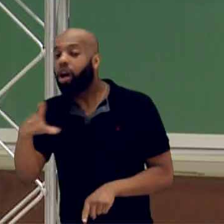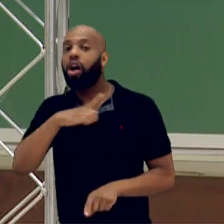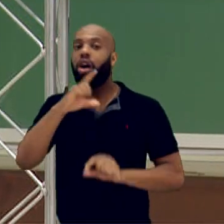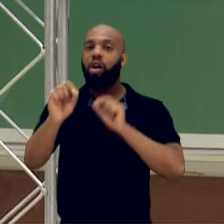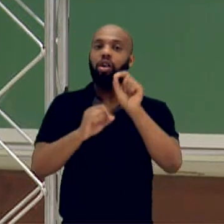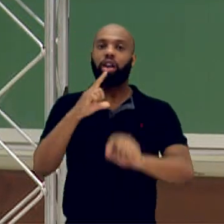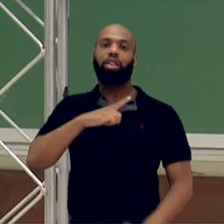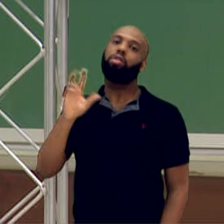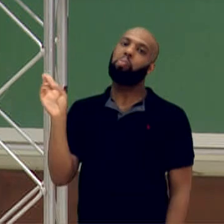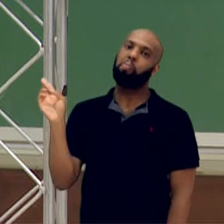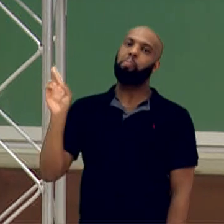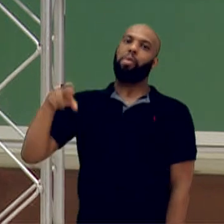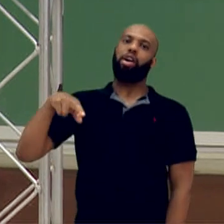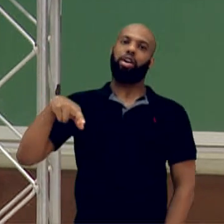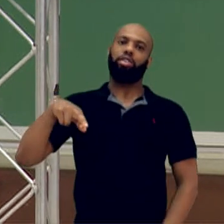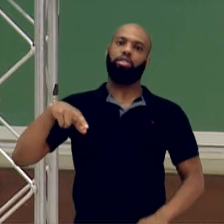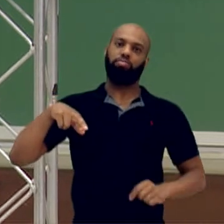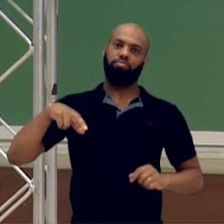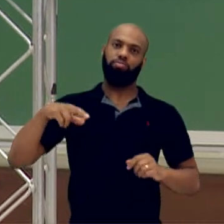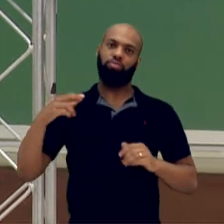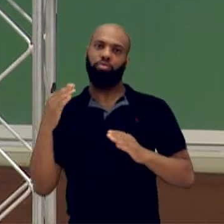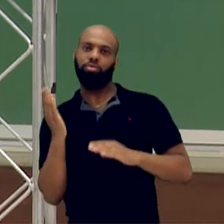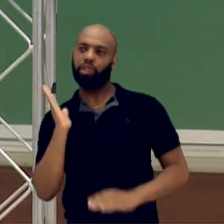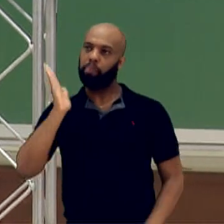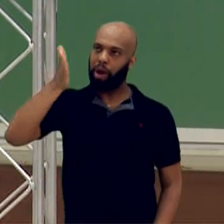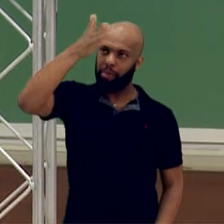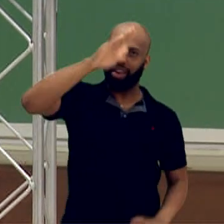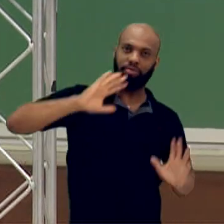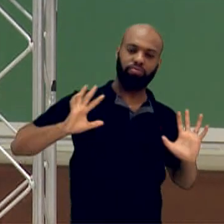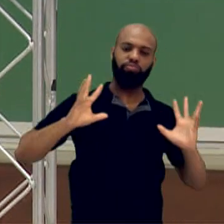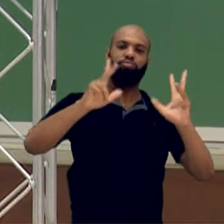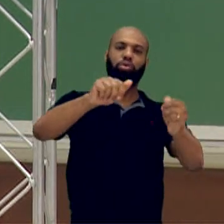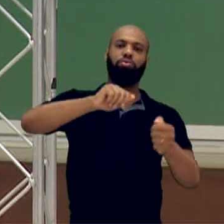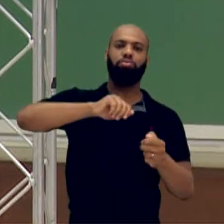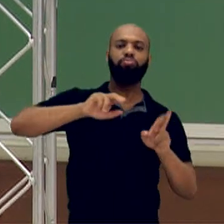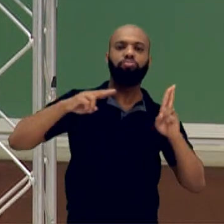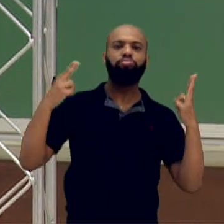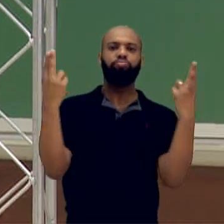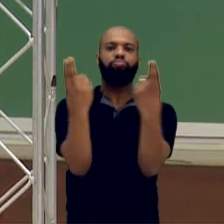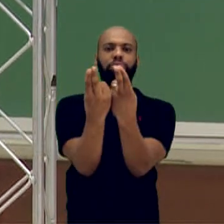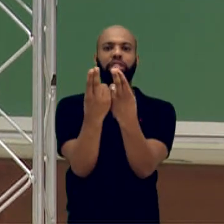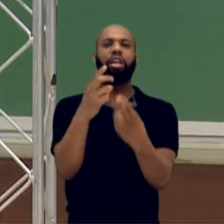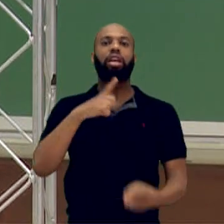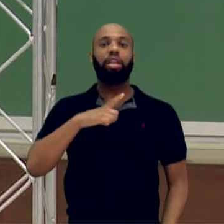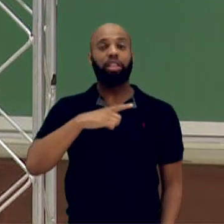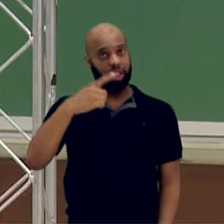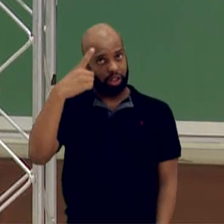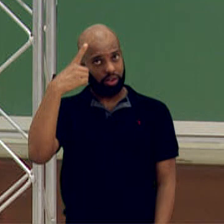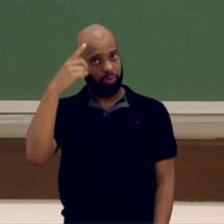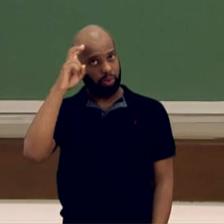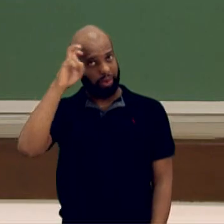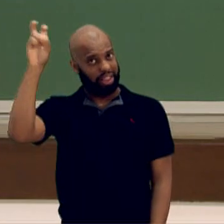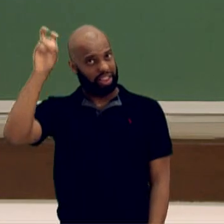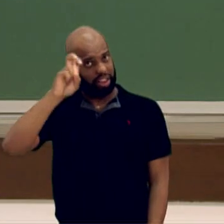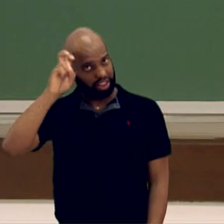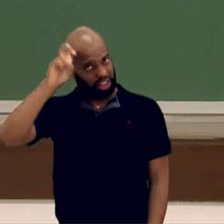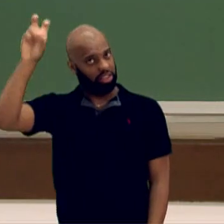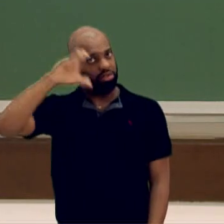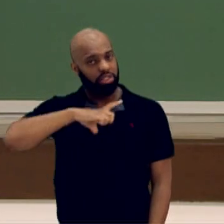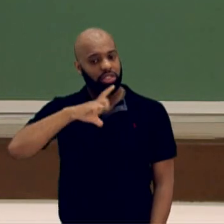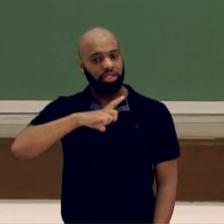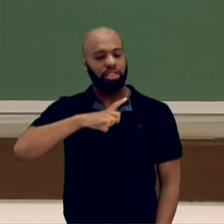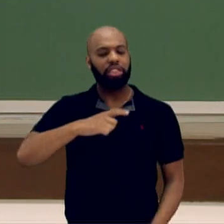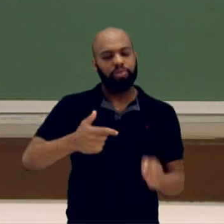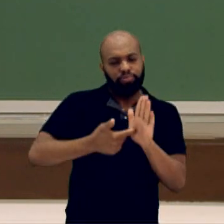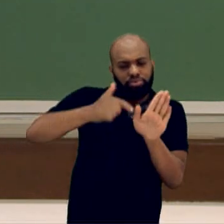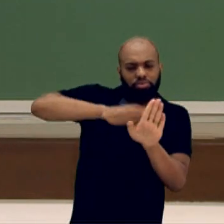uma razão universal, tá? Ou seja, é uma espécie de inteligência que está por trás de tudo que existe